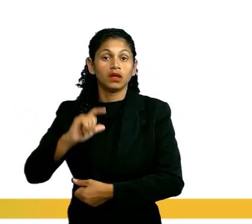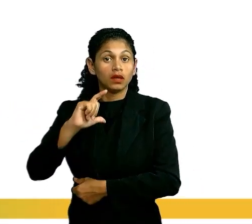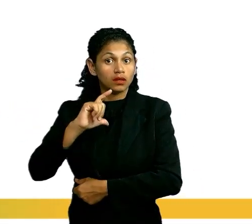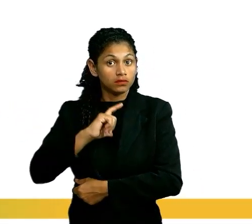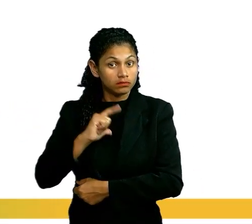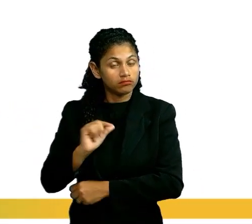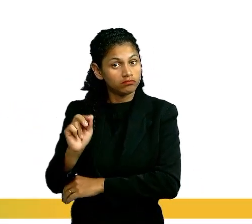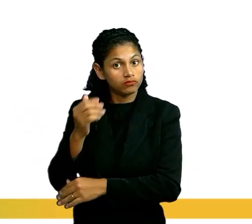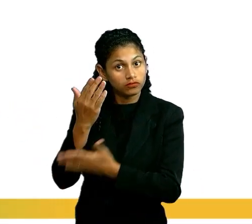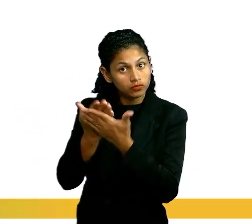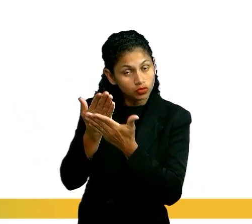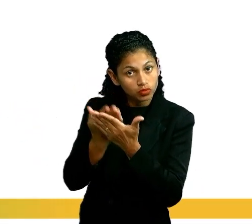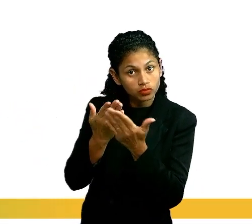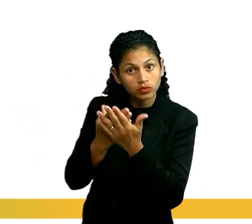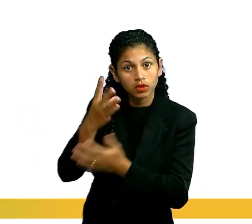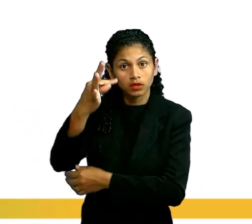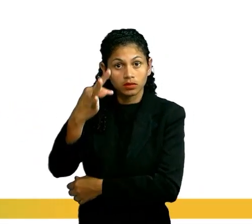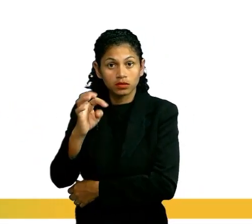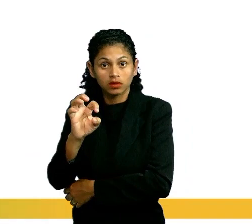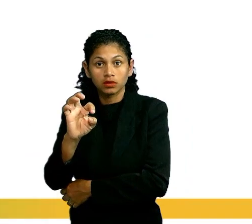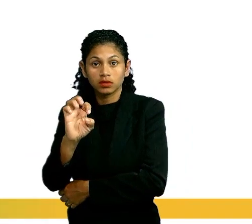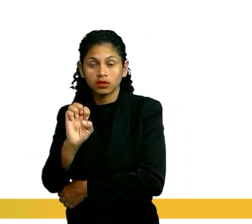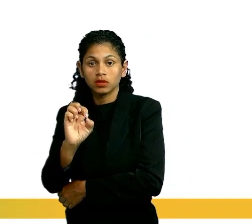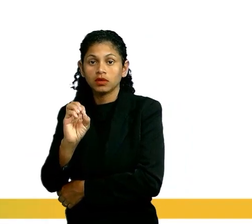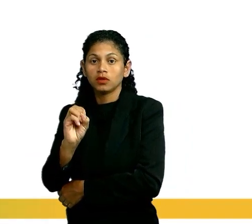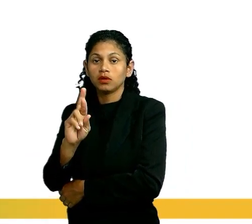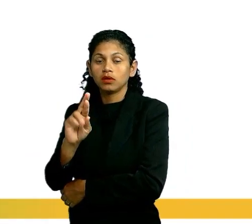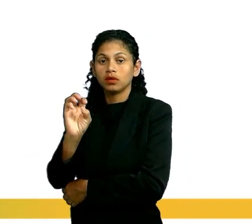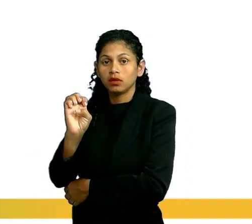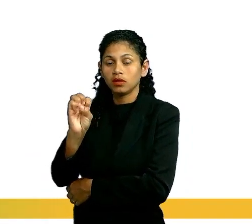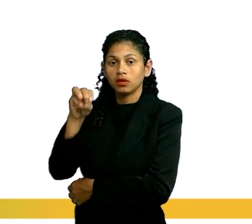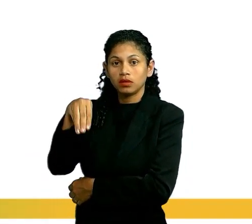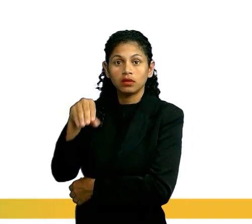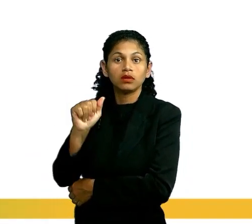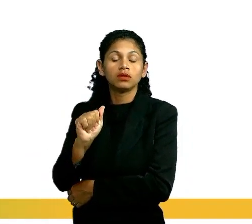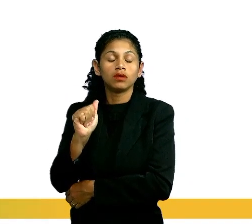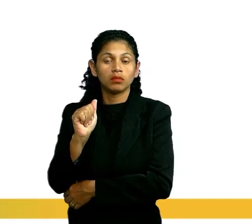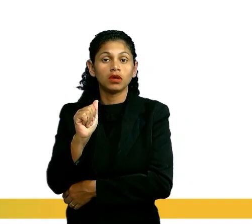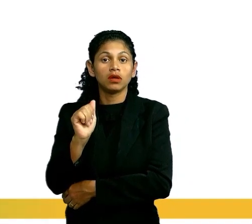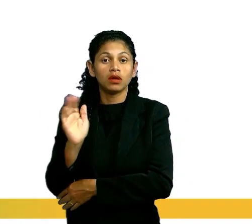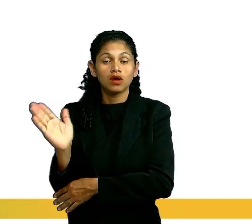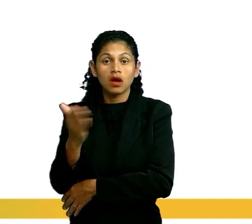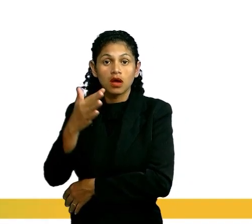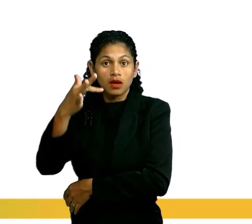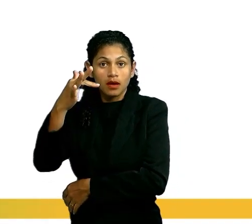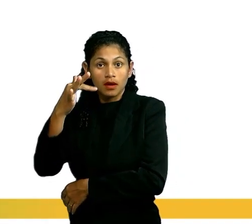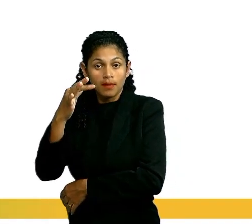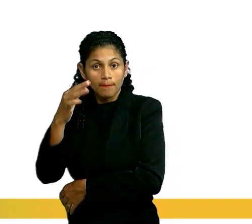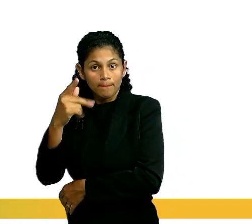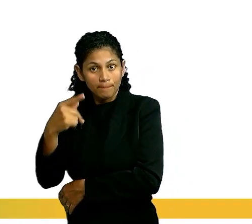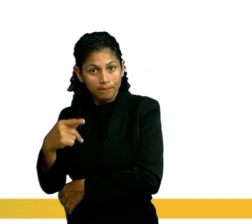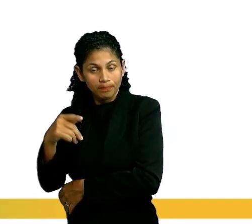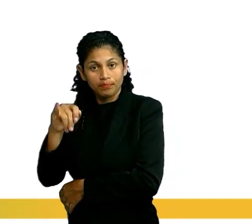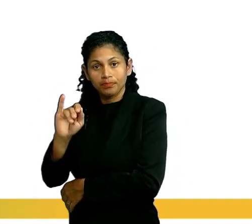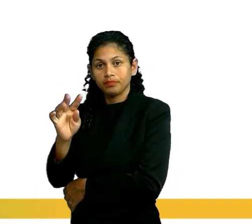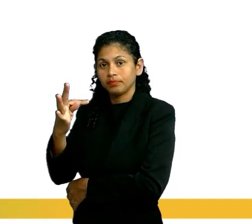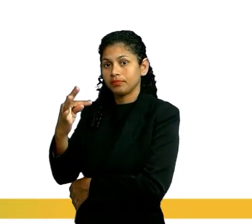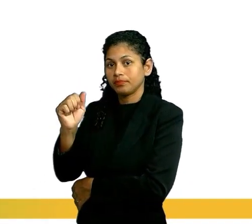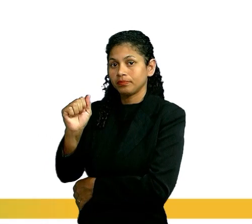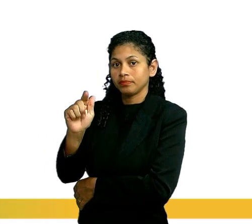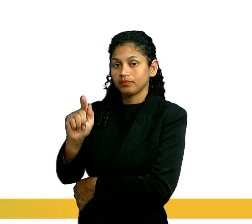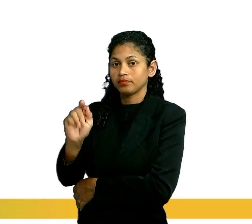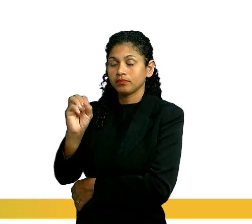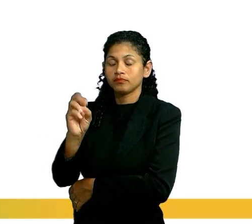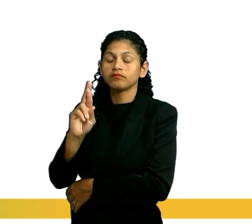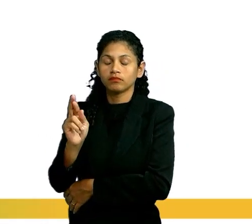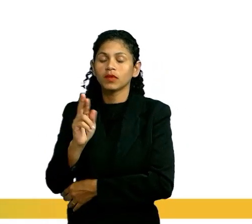de Pitágoras e a trigonometria relacionado aos ângulos. Como assim, professor? O triângulo retângulo